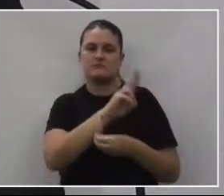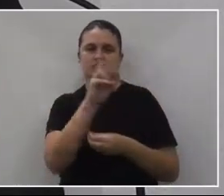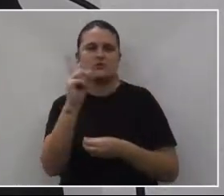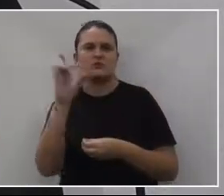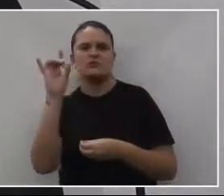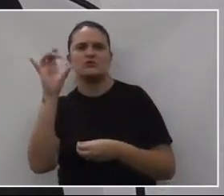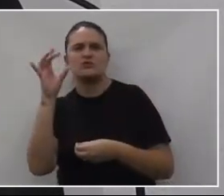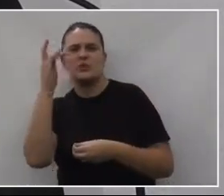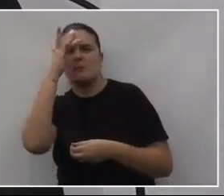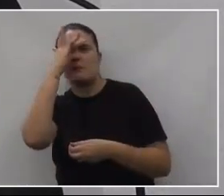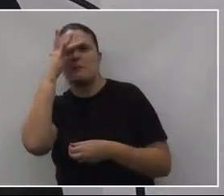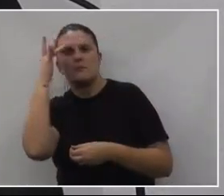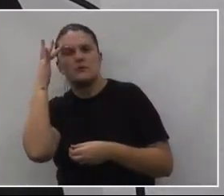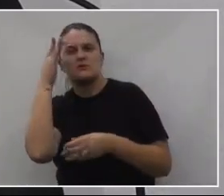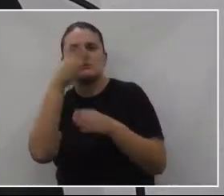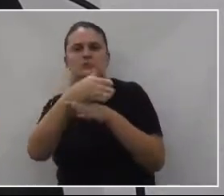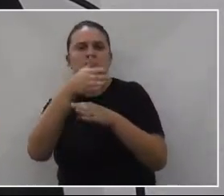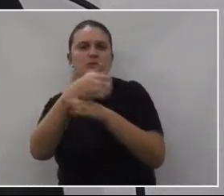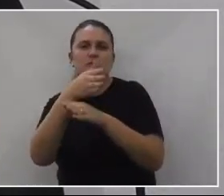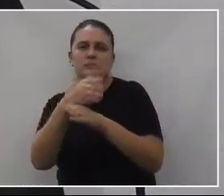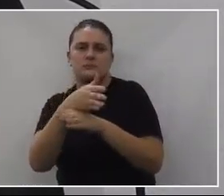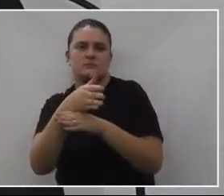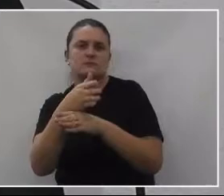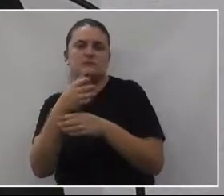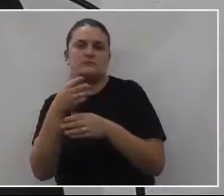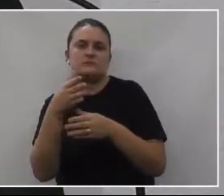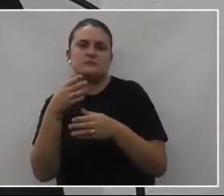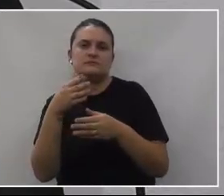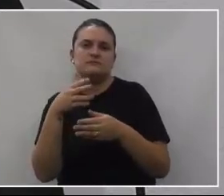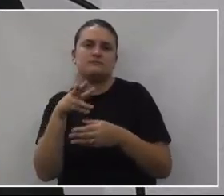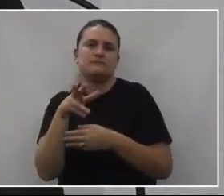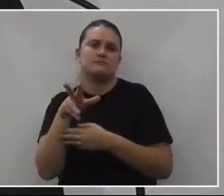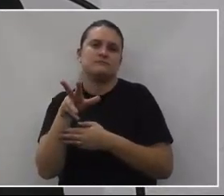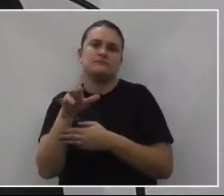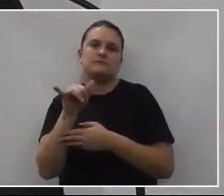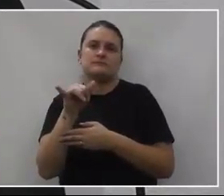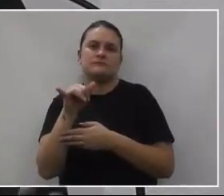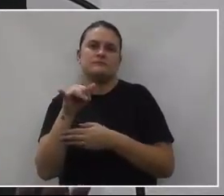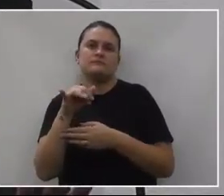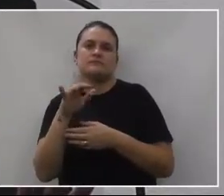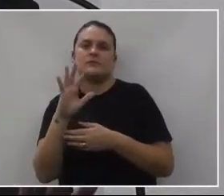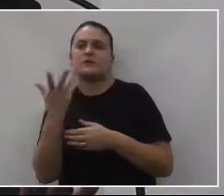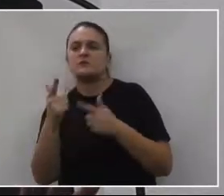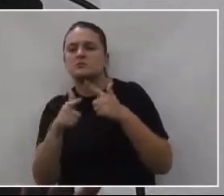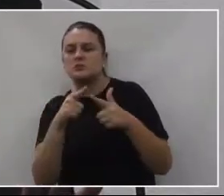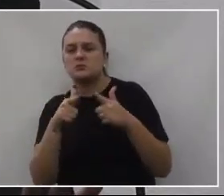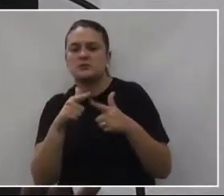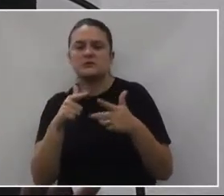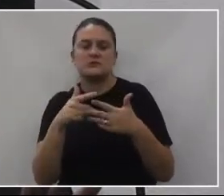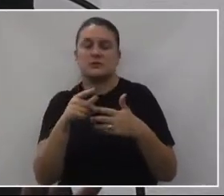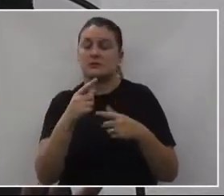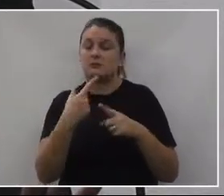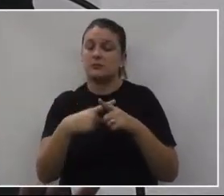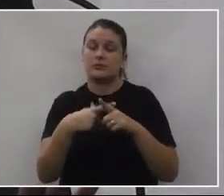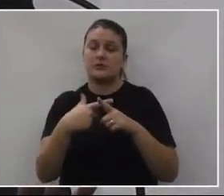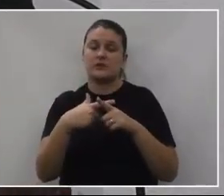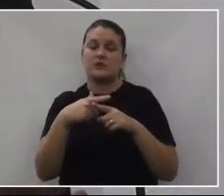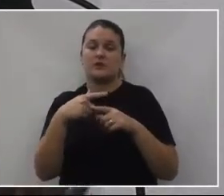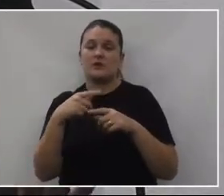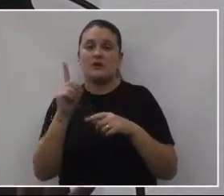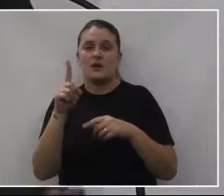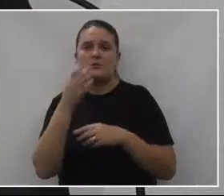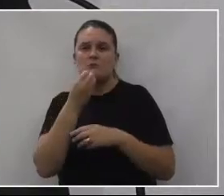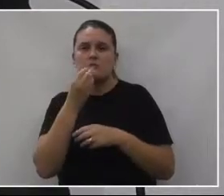o público diretamente atendido que passa por situações as piores possíveis, aí quem nunca